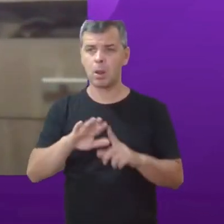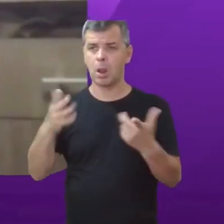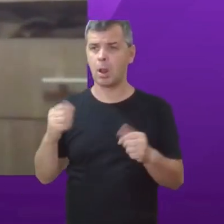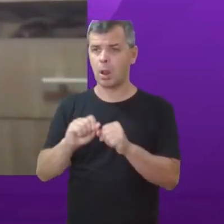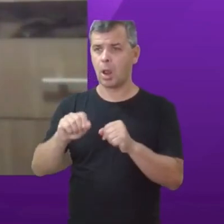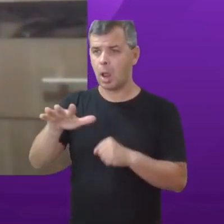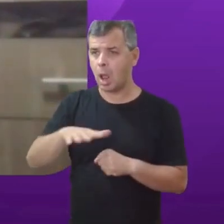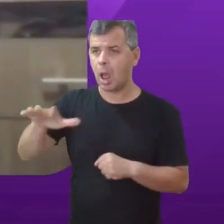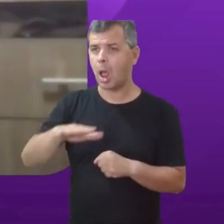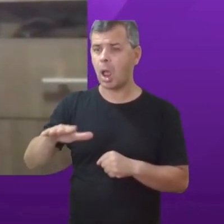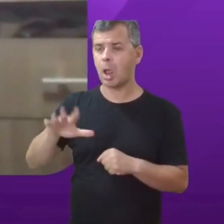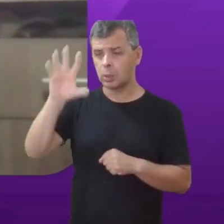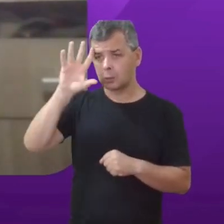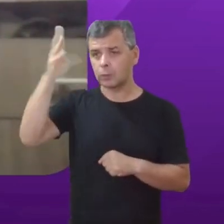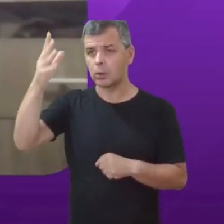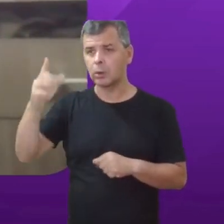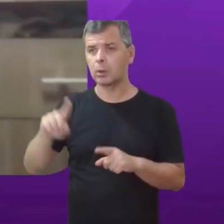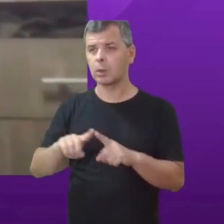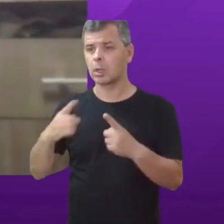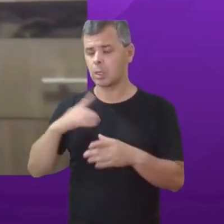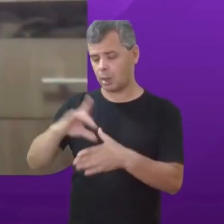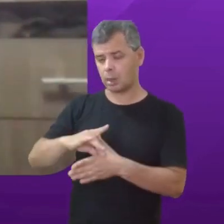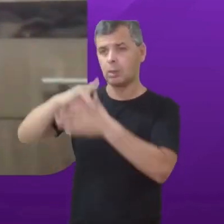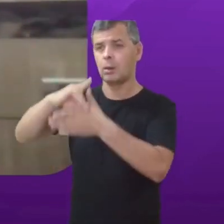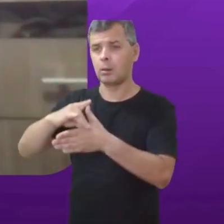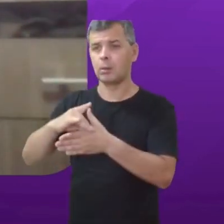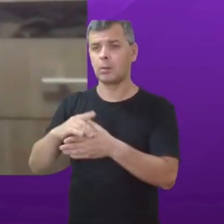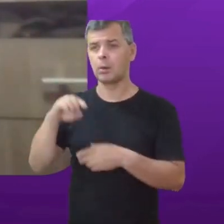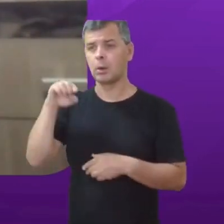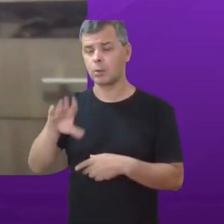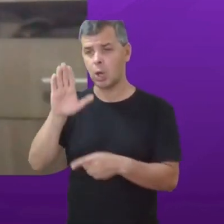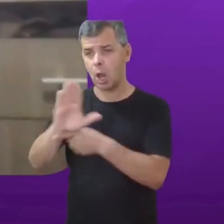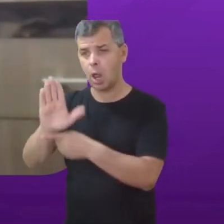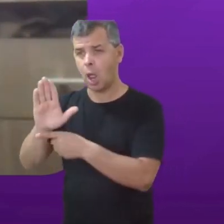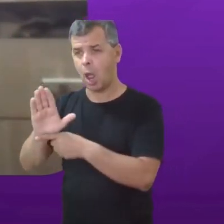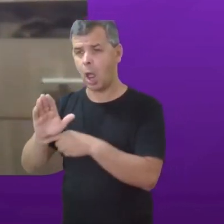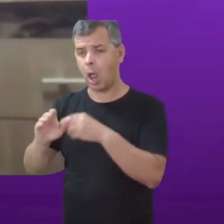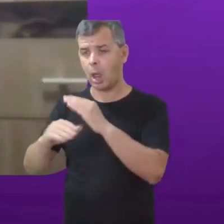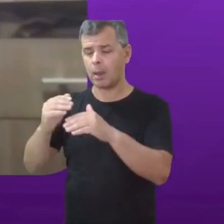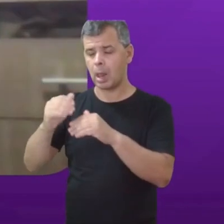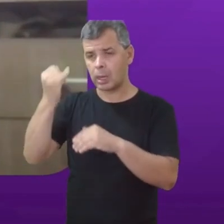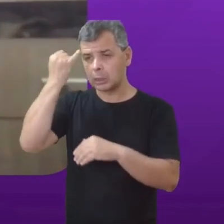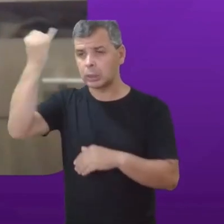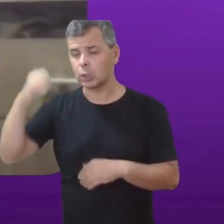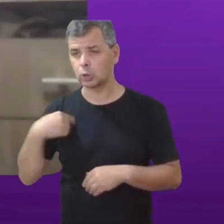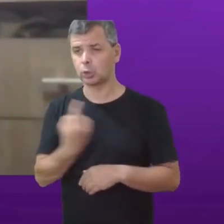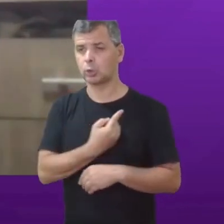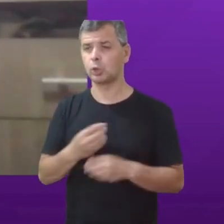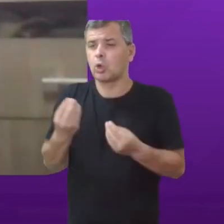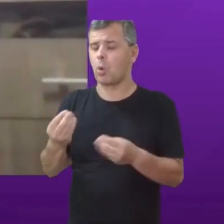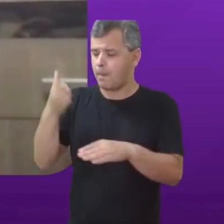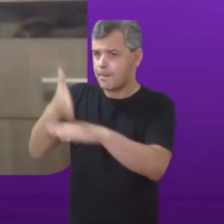né, no campo de tomada de decisão, no campo de liderança, né, isso contribui para aprimorar ideias que nós temos sobre